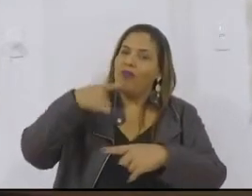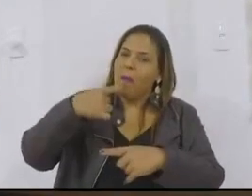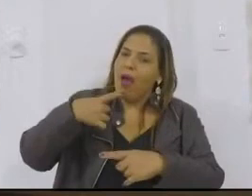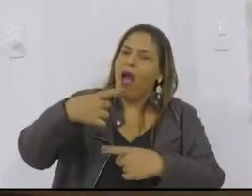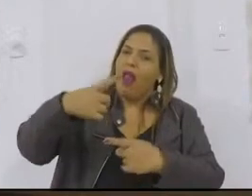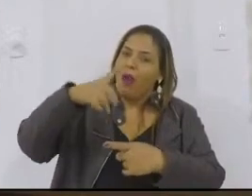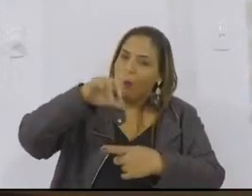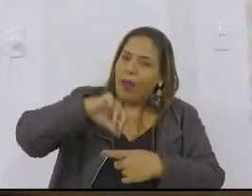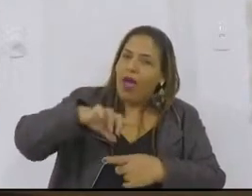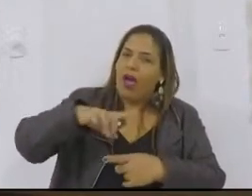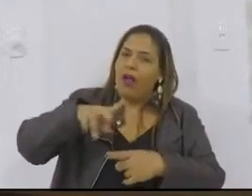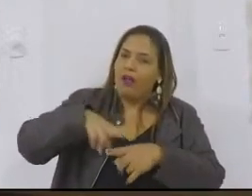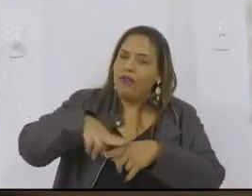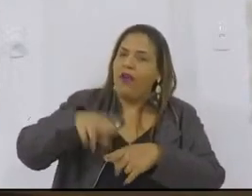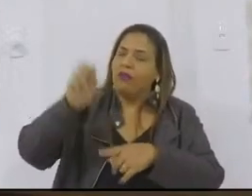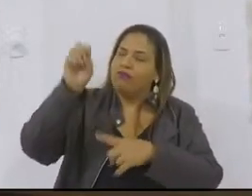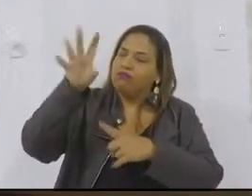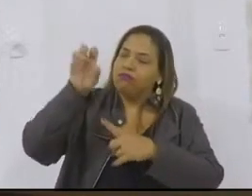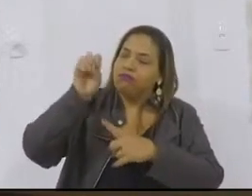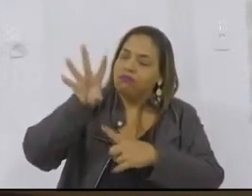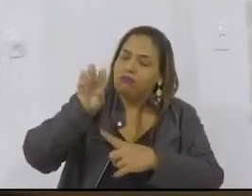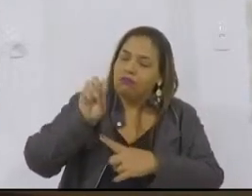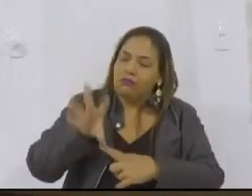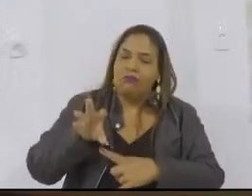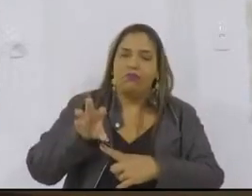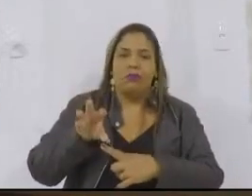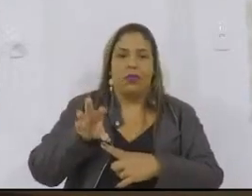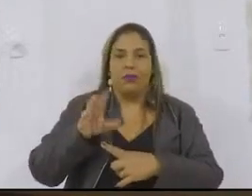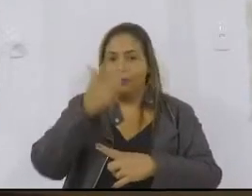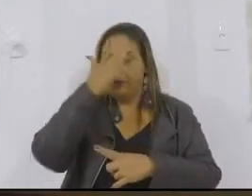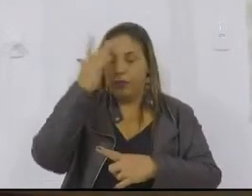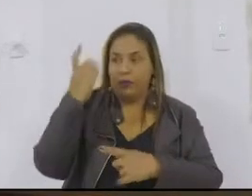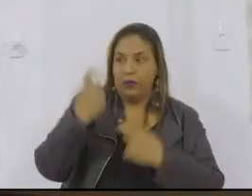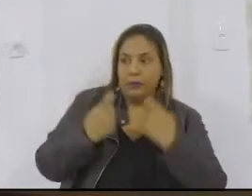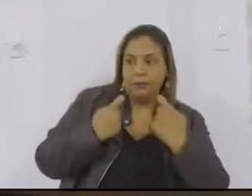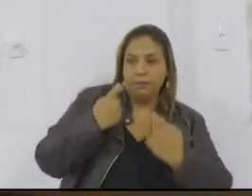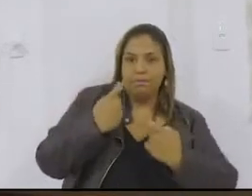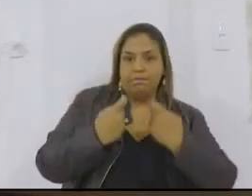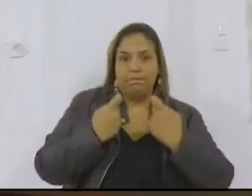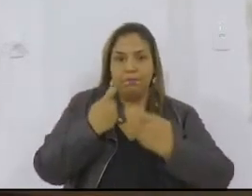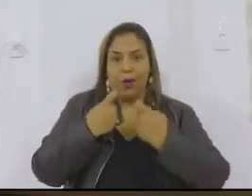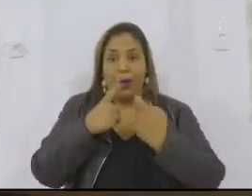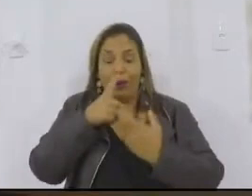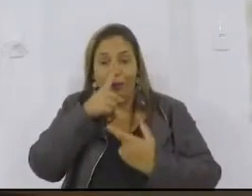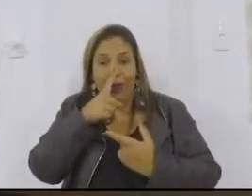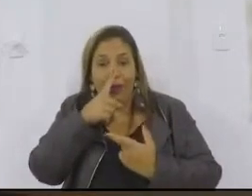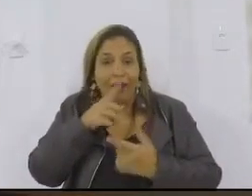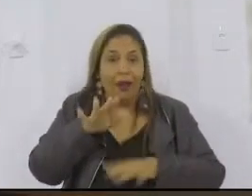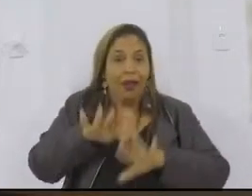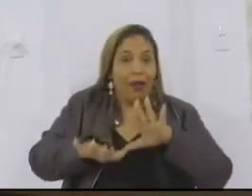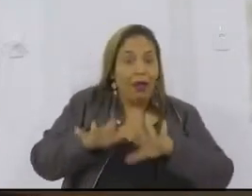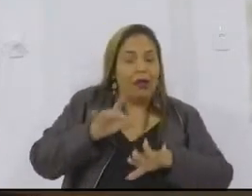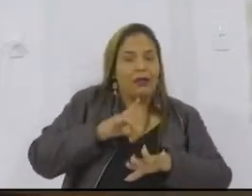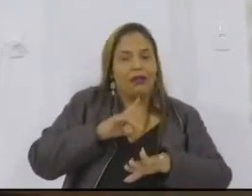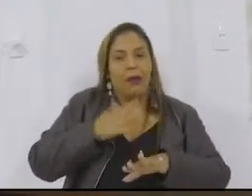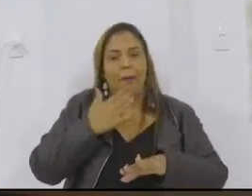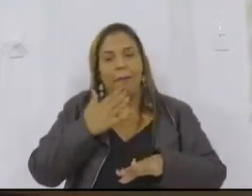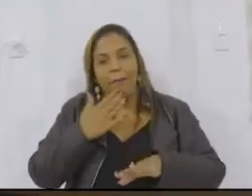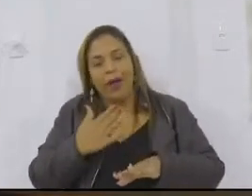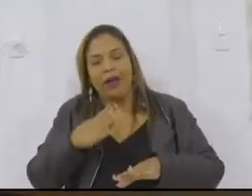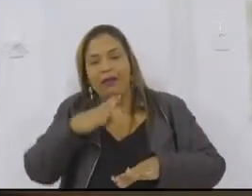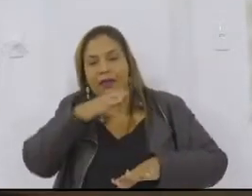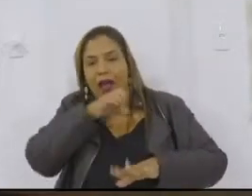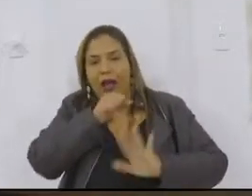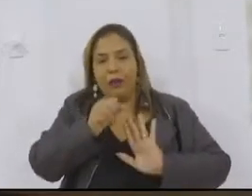pedestre, colocando em risco a vida dos transeuntes. A aprovação da referida indicação é de suma importância,